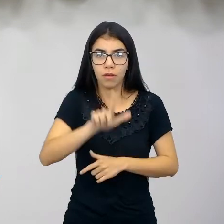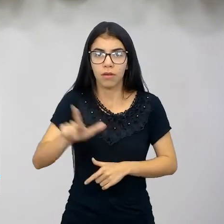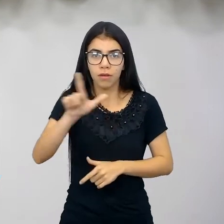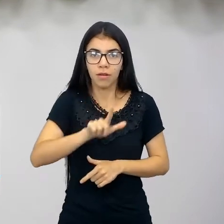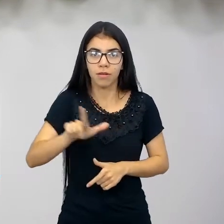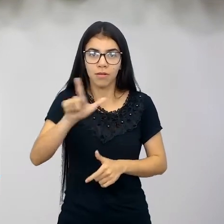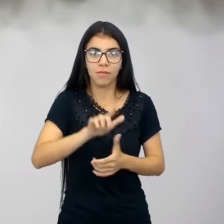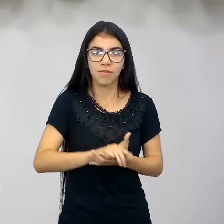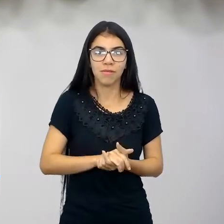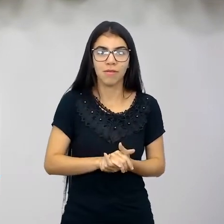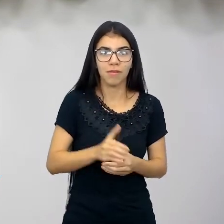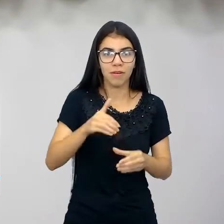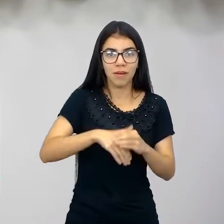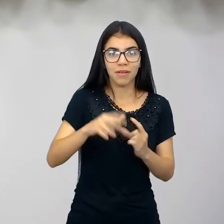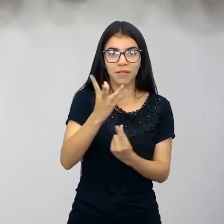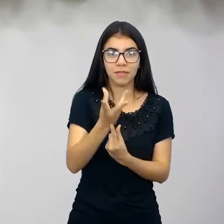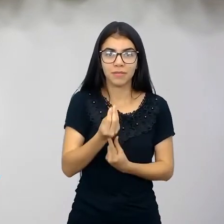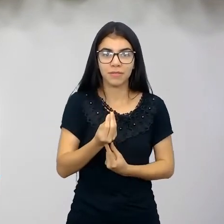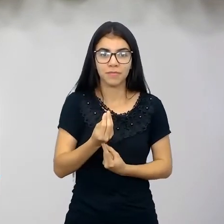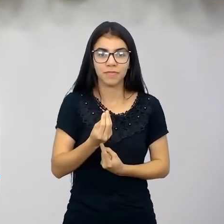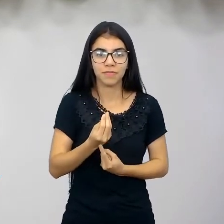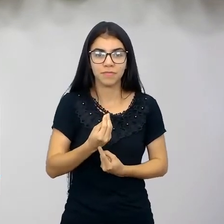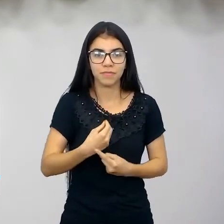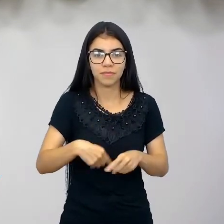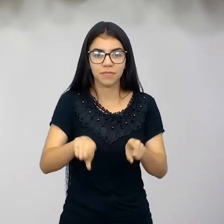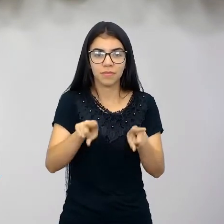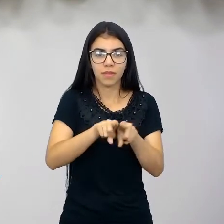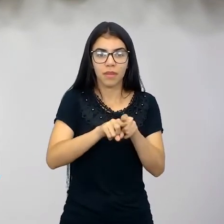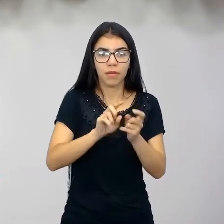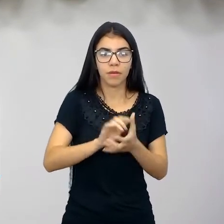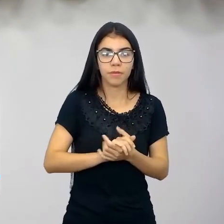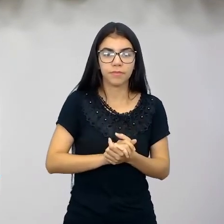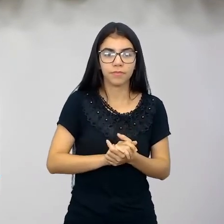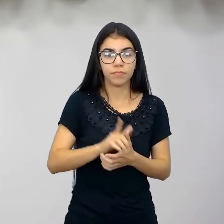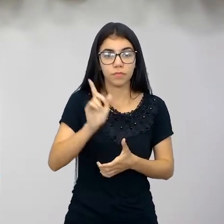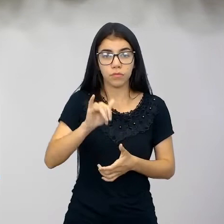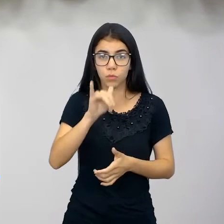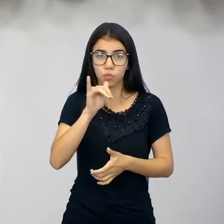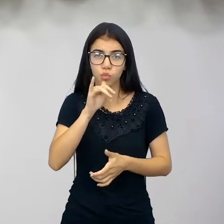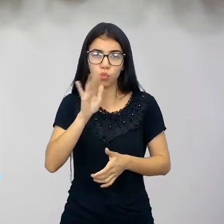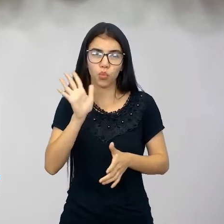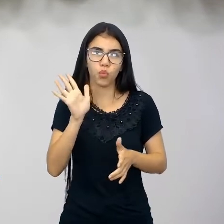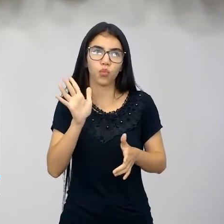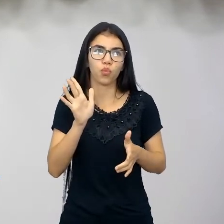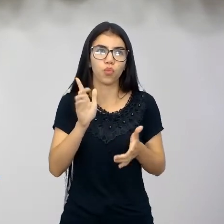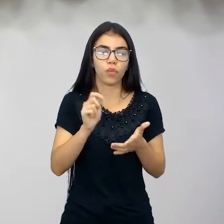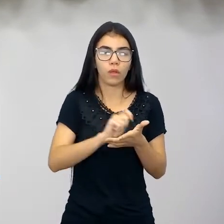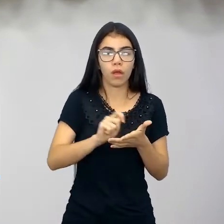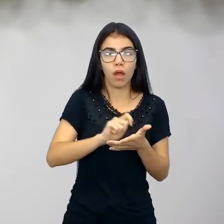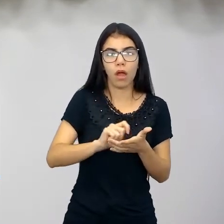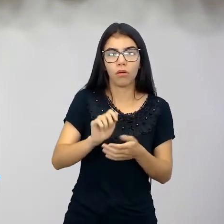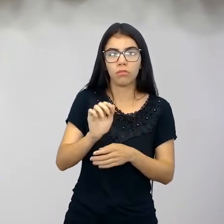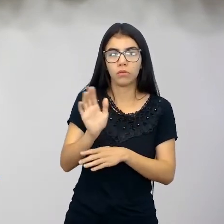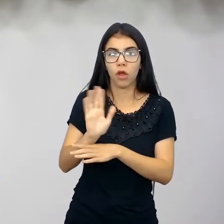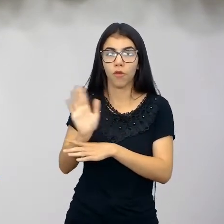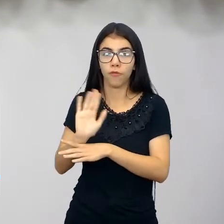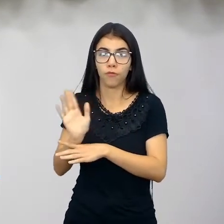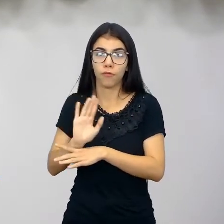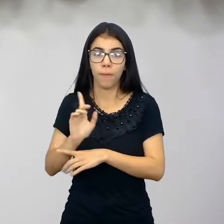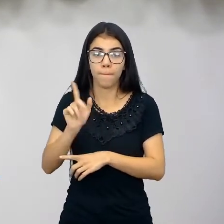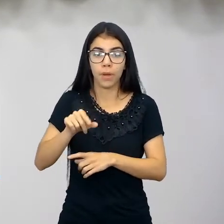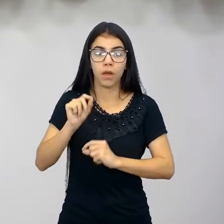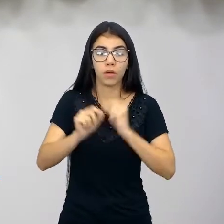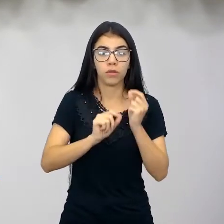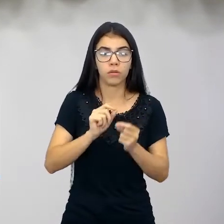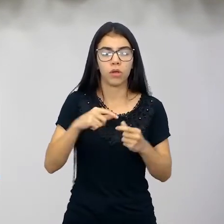ela ocupa um lugar na arte, assim, quase sagrado, né? Então, intocável, e o filme, ele fica ali para segundo plano. E a